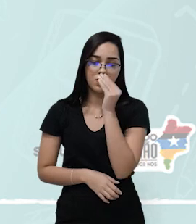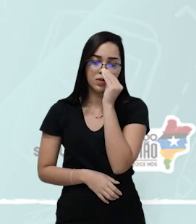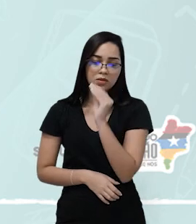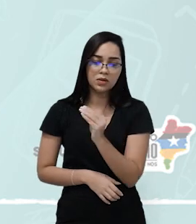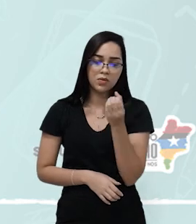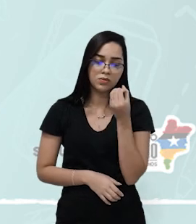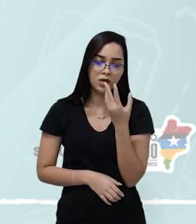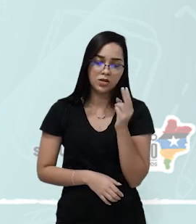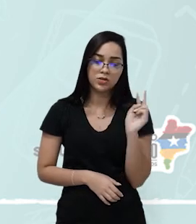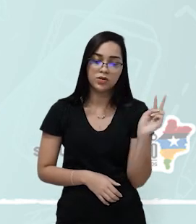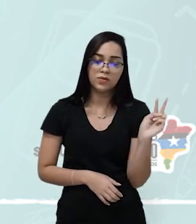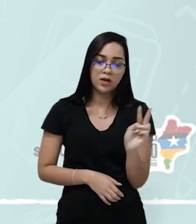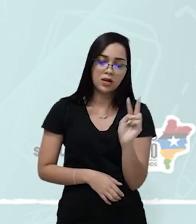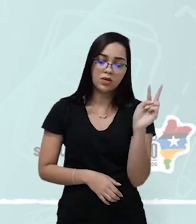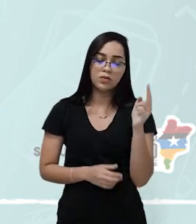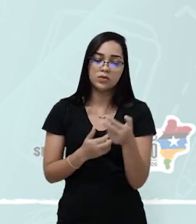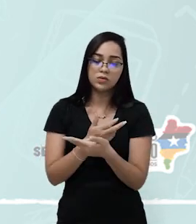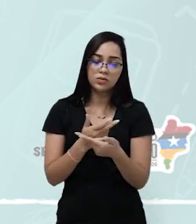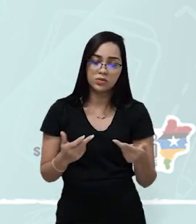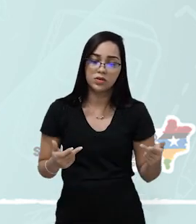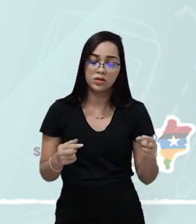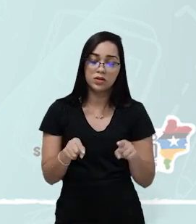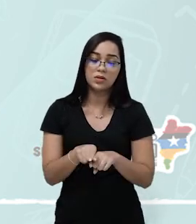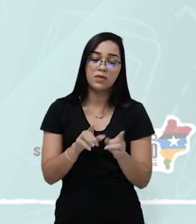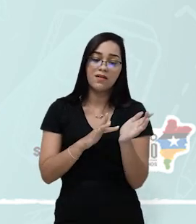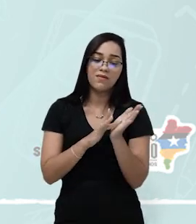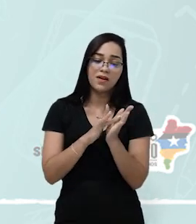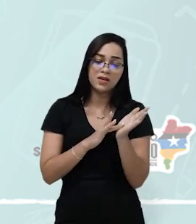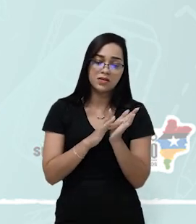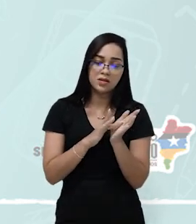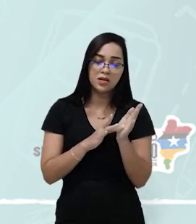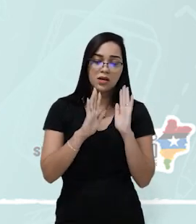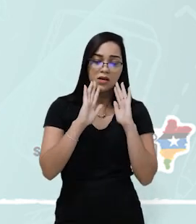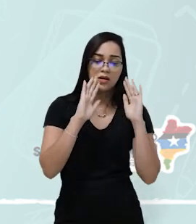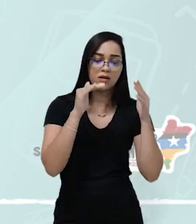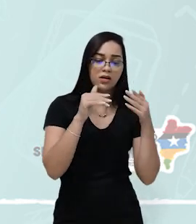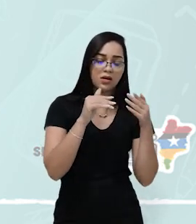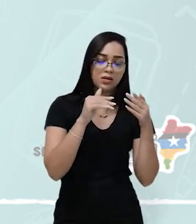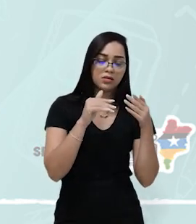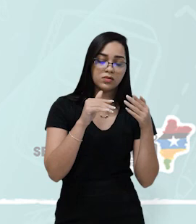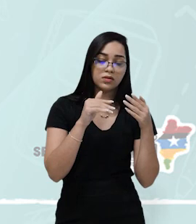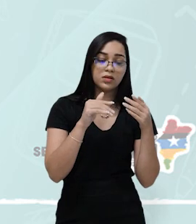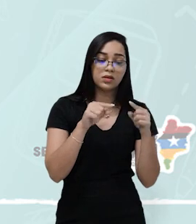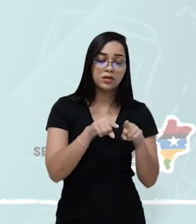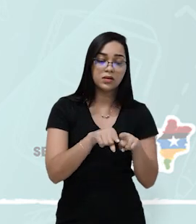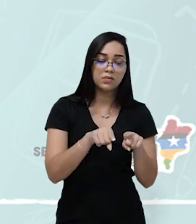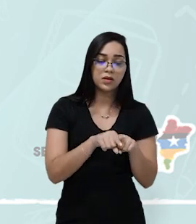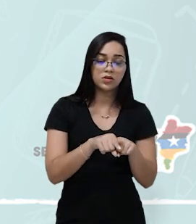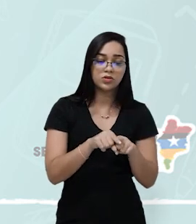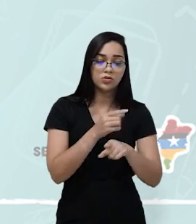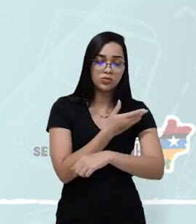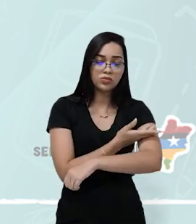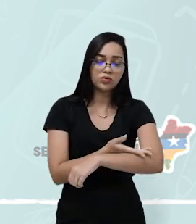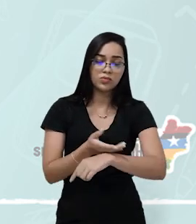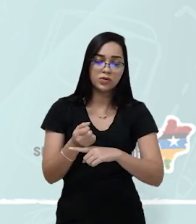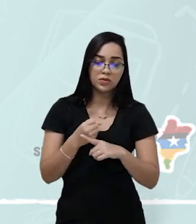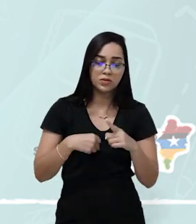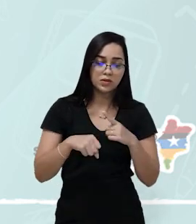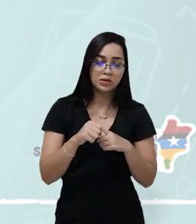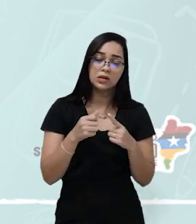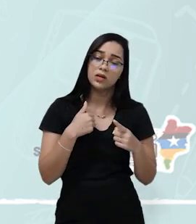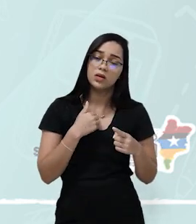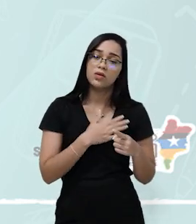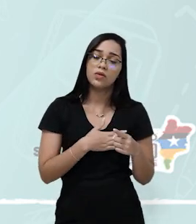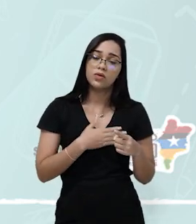amor, hipocrisia, bondade, virtude, dentre outras. Temos a farsa, que é voltada para a sátira de costumes sociais. Eu gosto